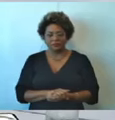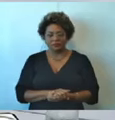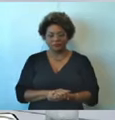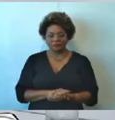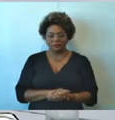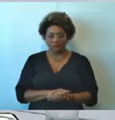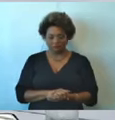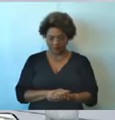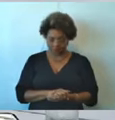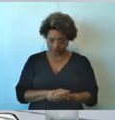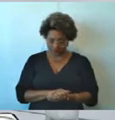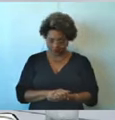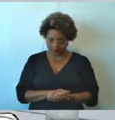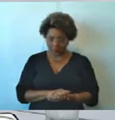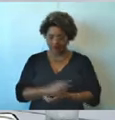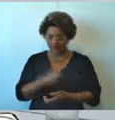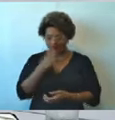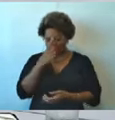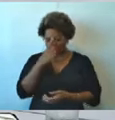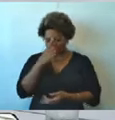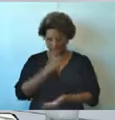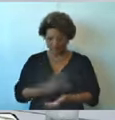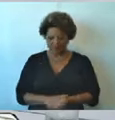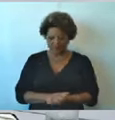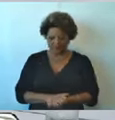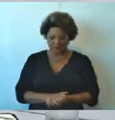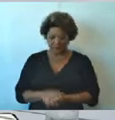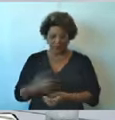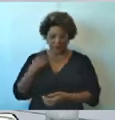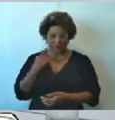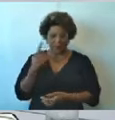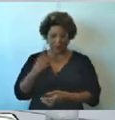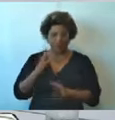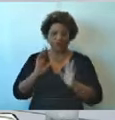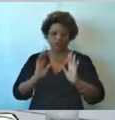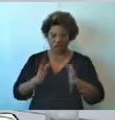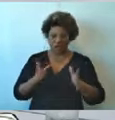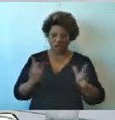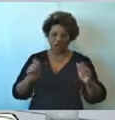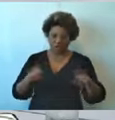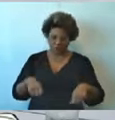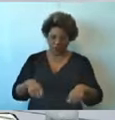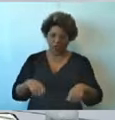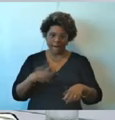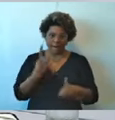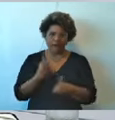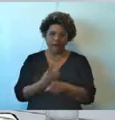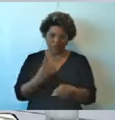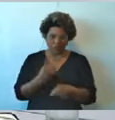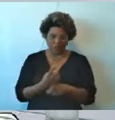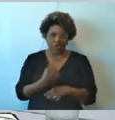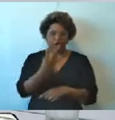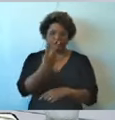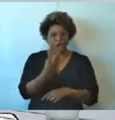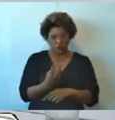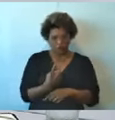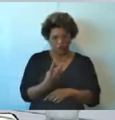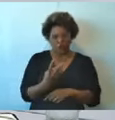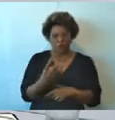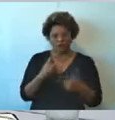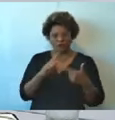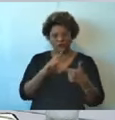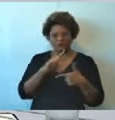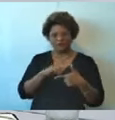Eu penso que dá sim para achar esse espaço nas duas avenidas que a senhora citou aí, que são avenidas sim que